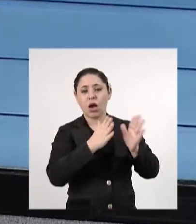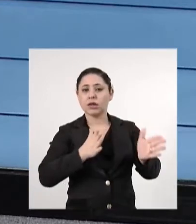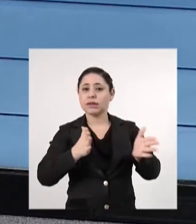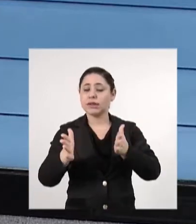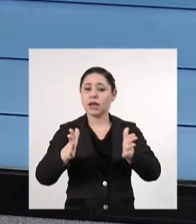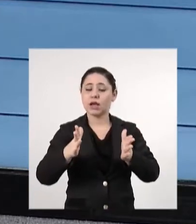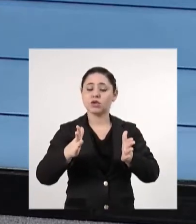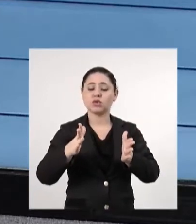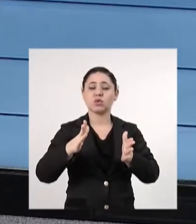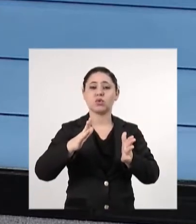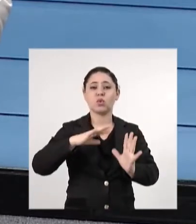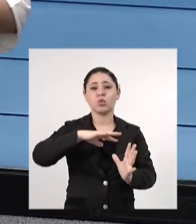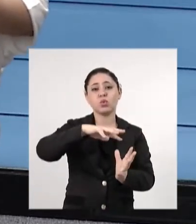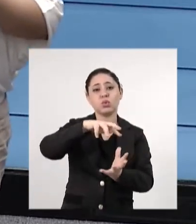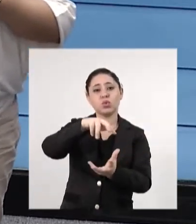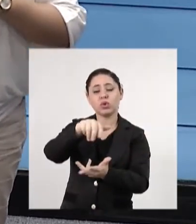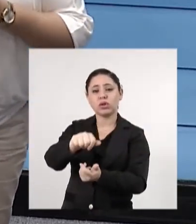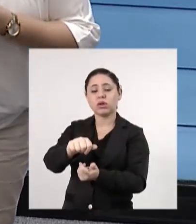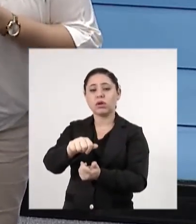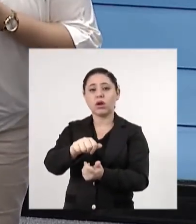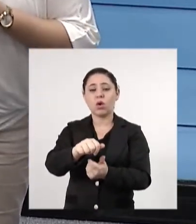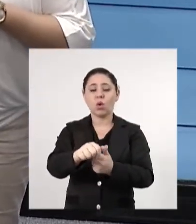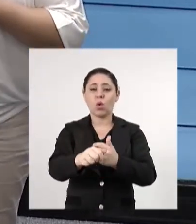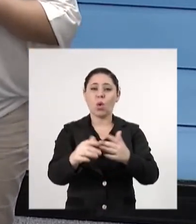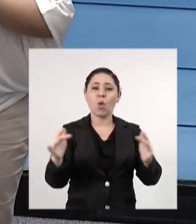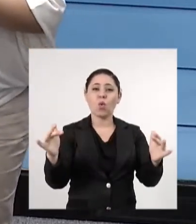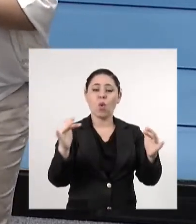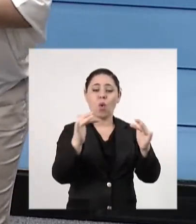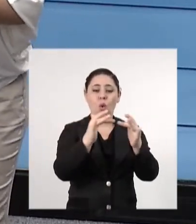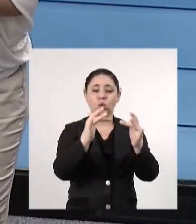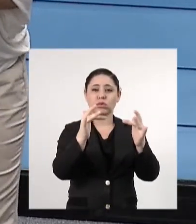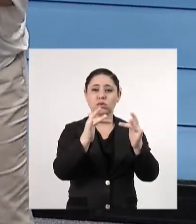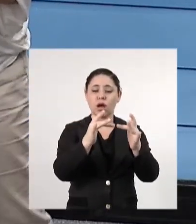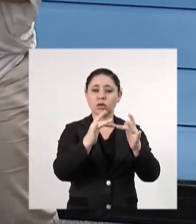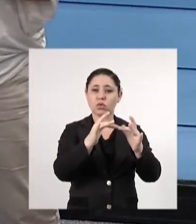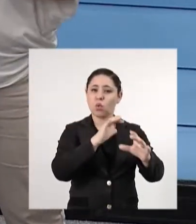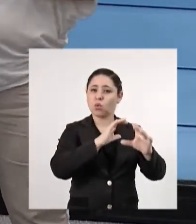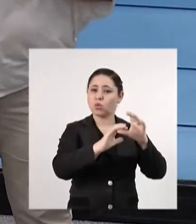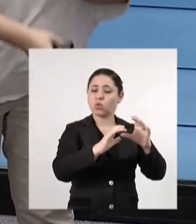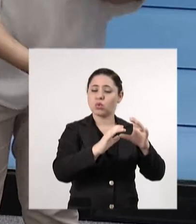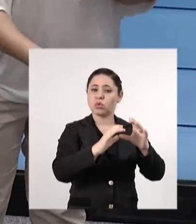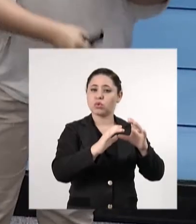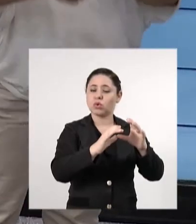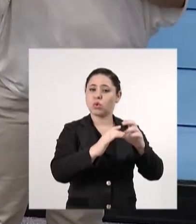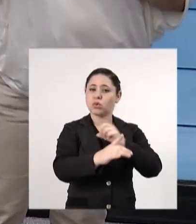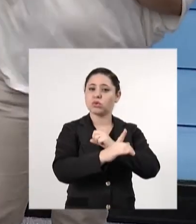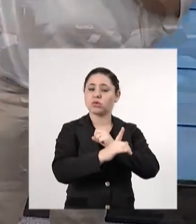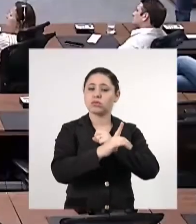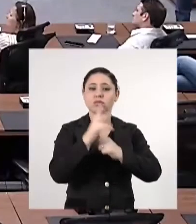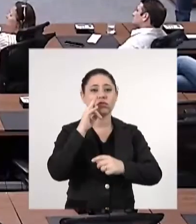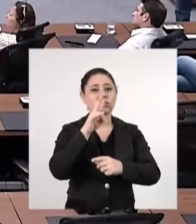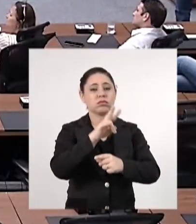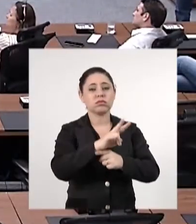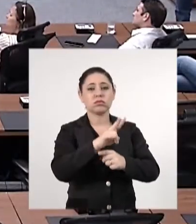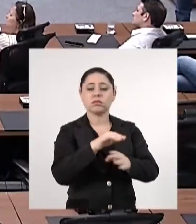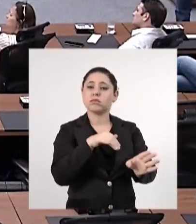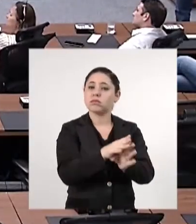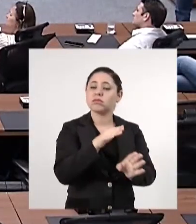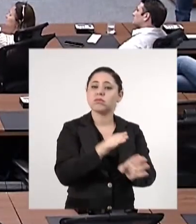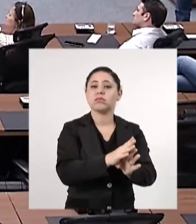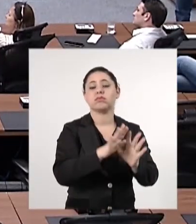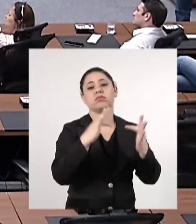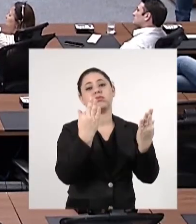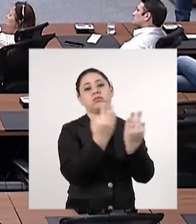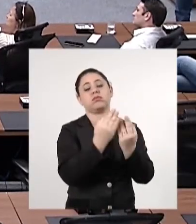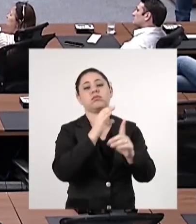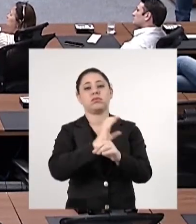o primeiro contato, a integralidade, a coordenação do cuidado, a orientação familiar, a orientação